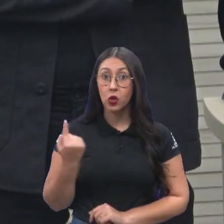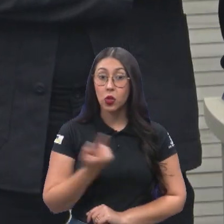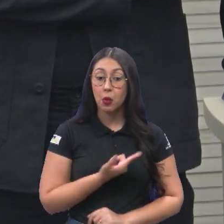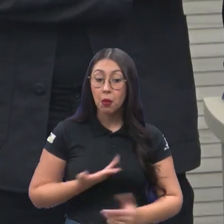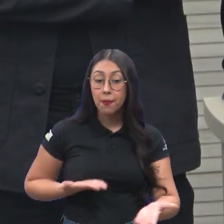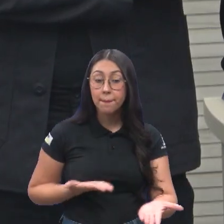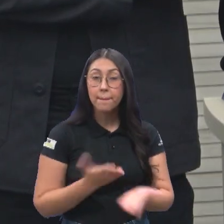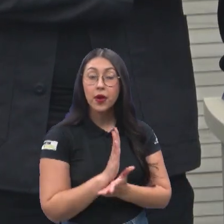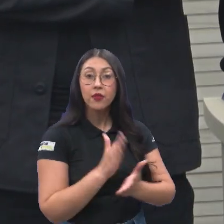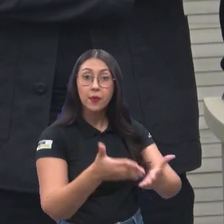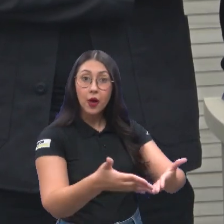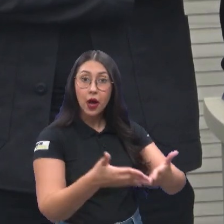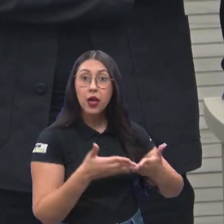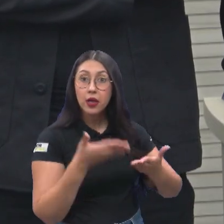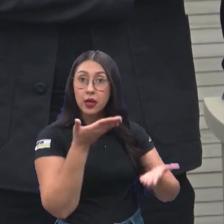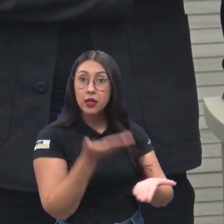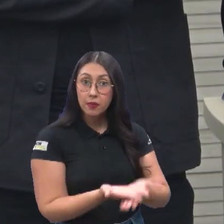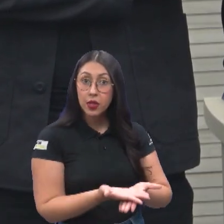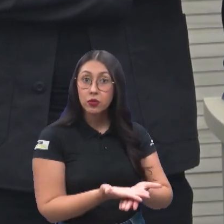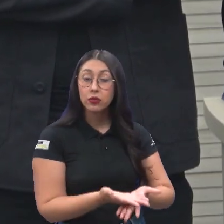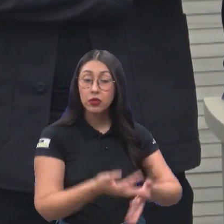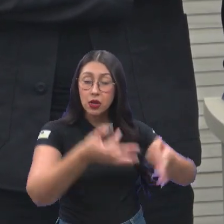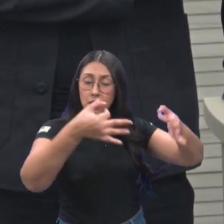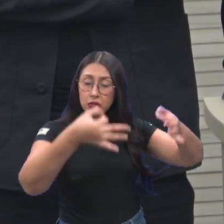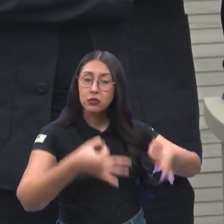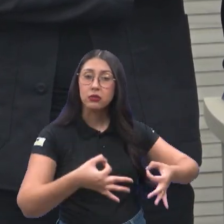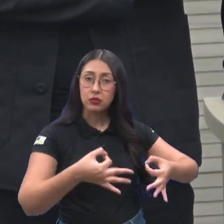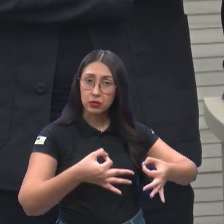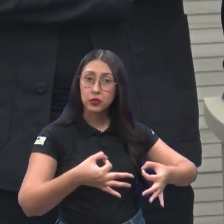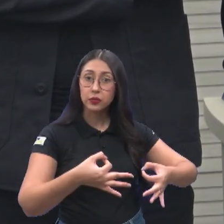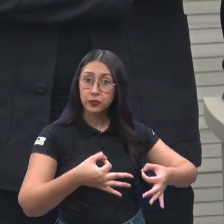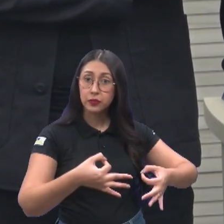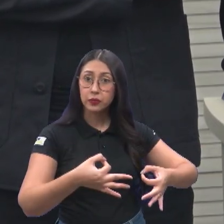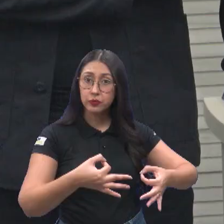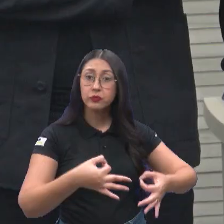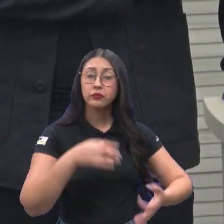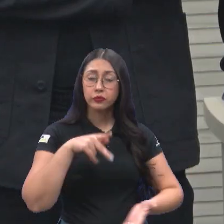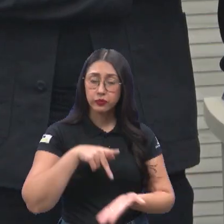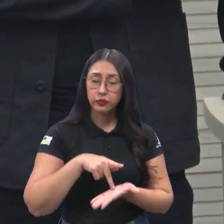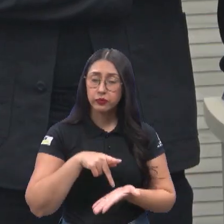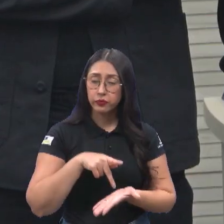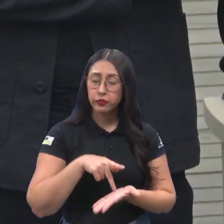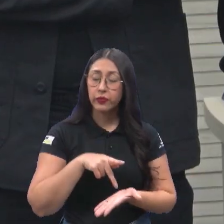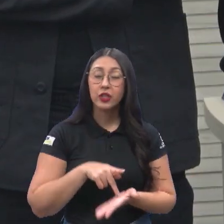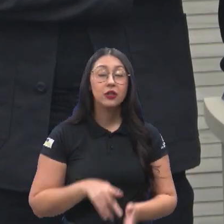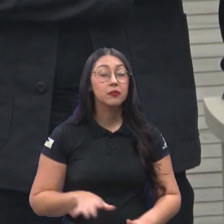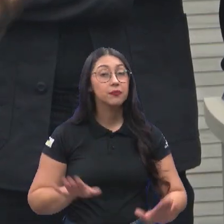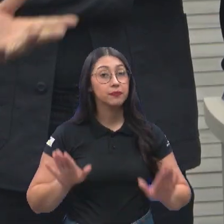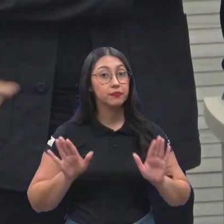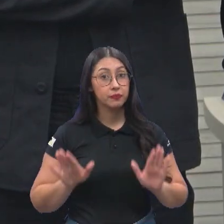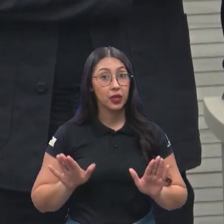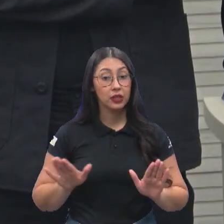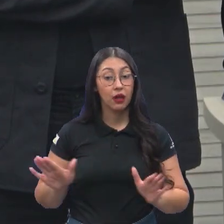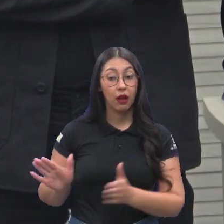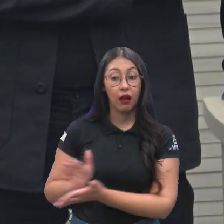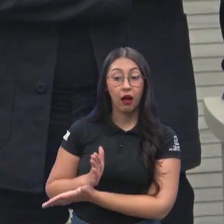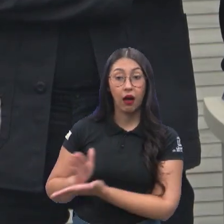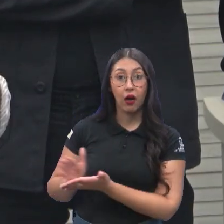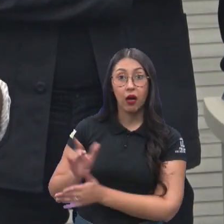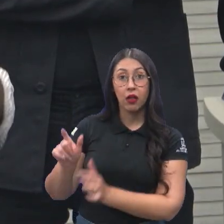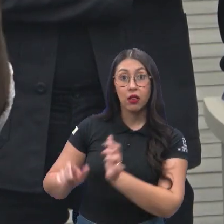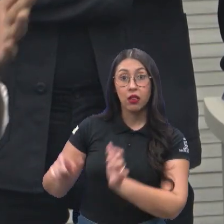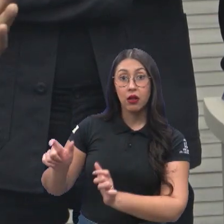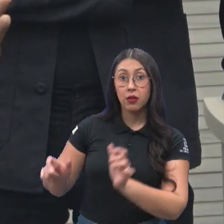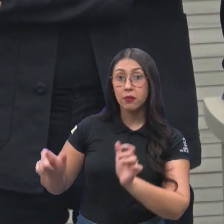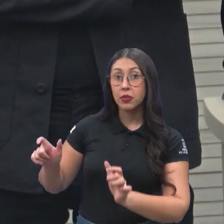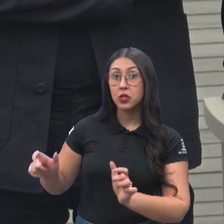requerimento da matéria pertinente. Isso é uma pura verdade. Agora, tem gente que começa a falar